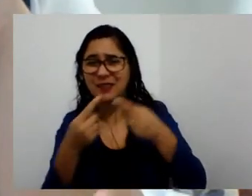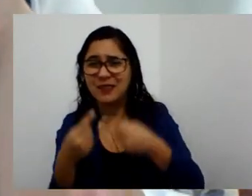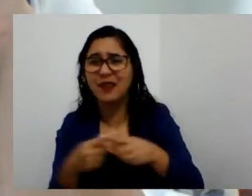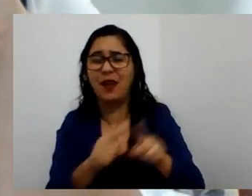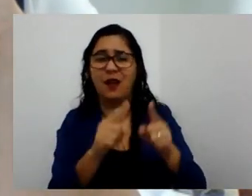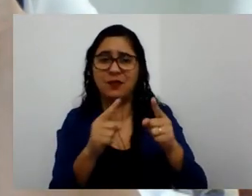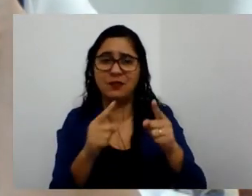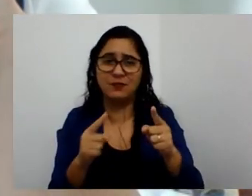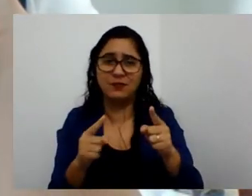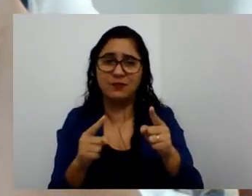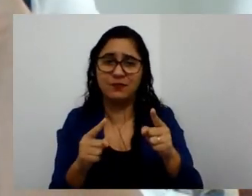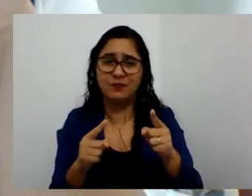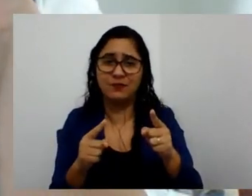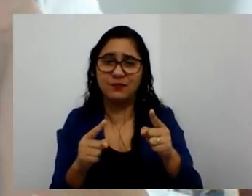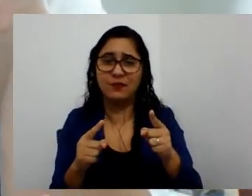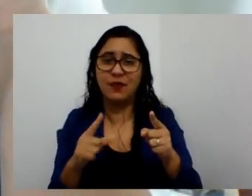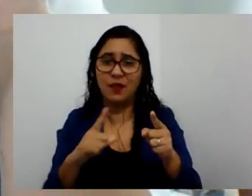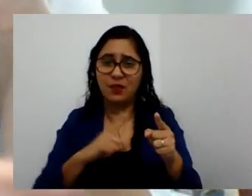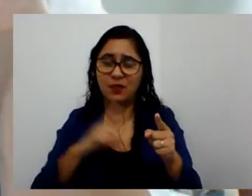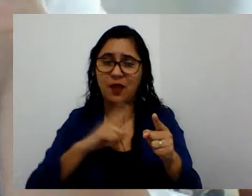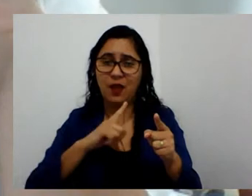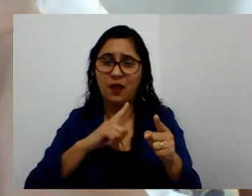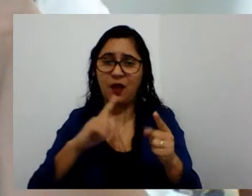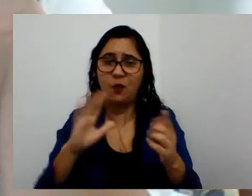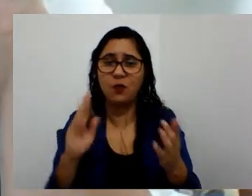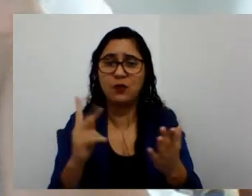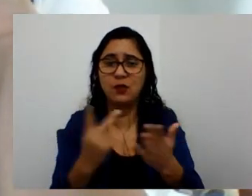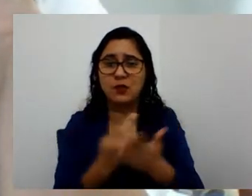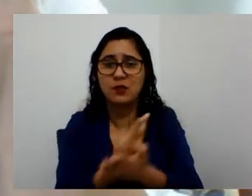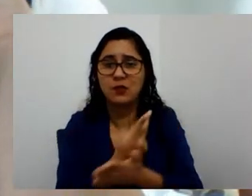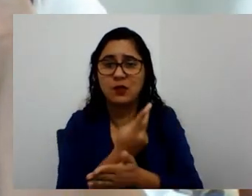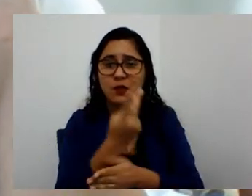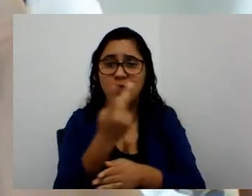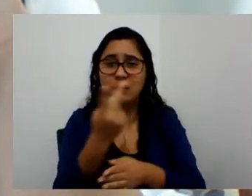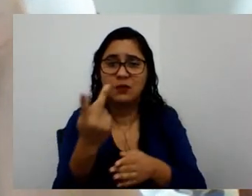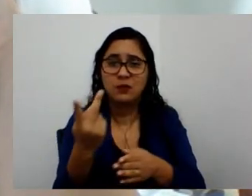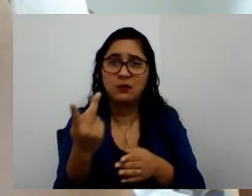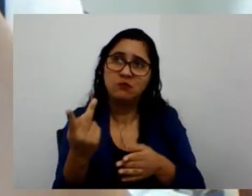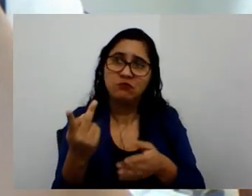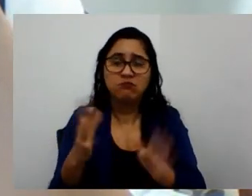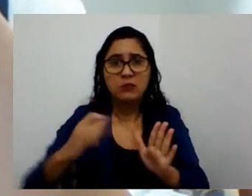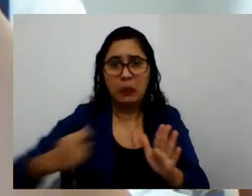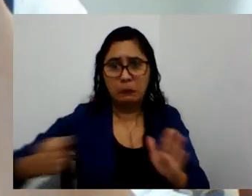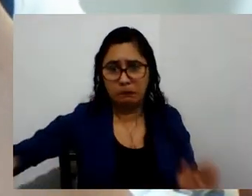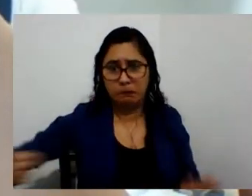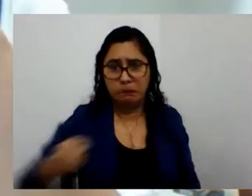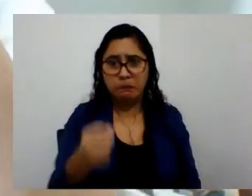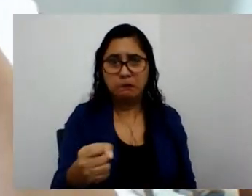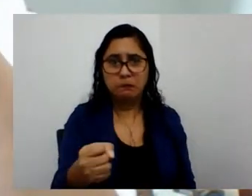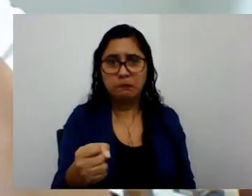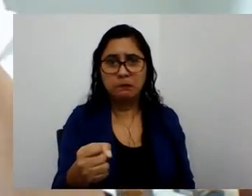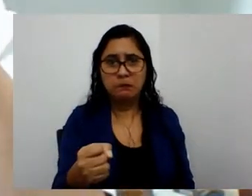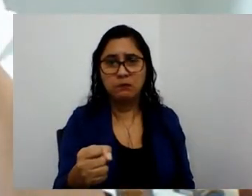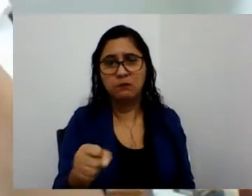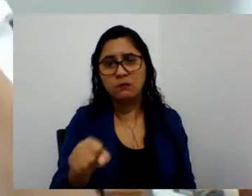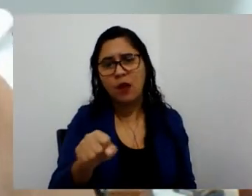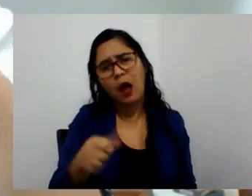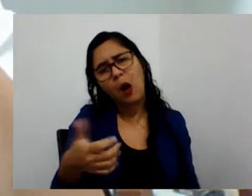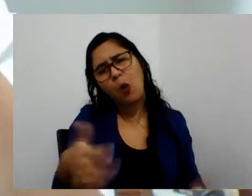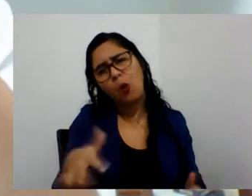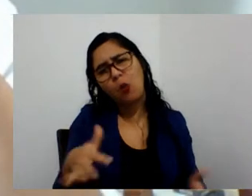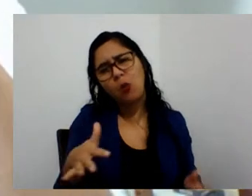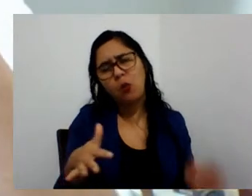tem entrado dentro numa certa imposição para que algumas áreas